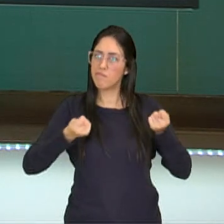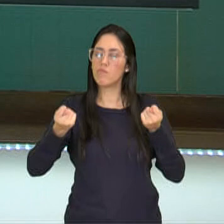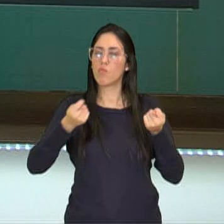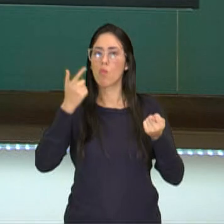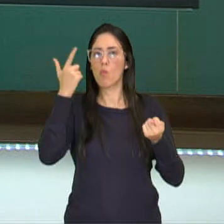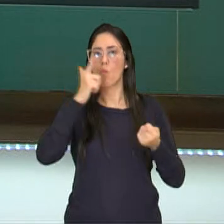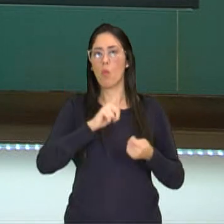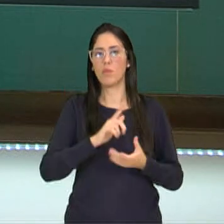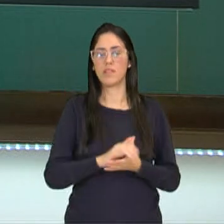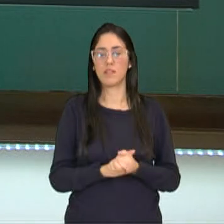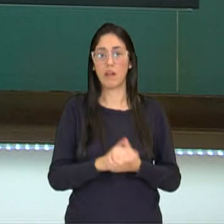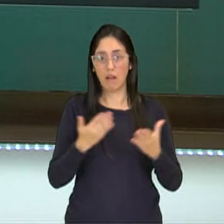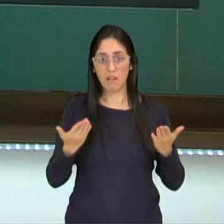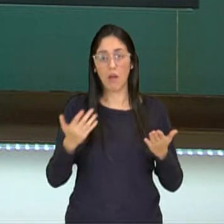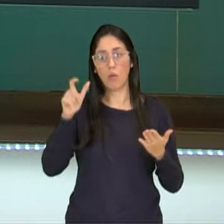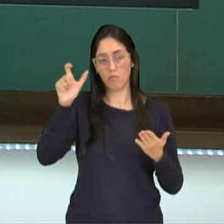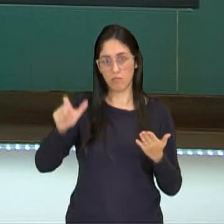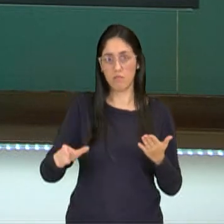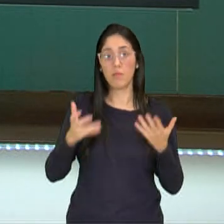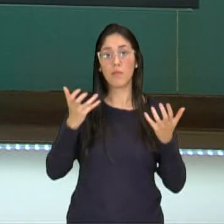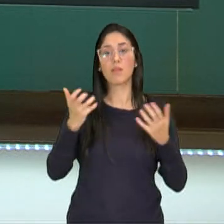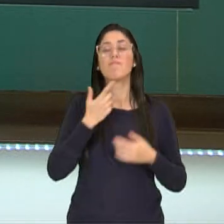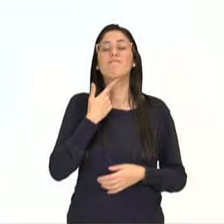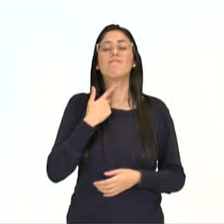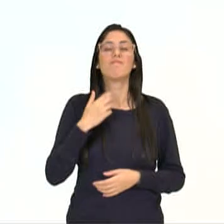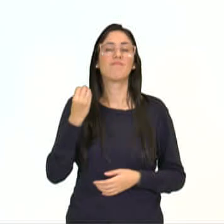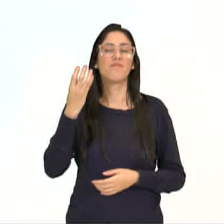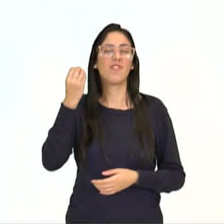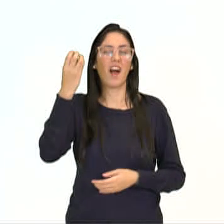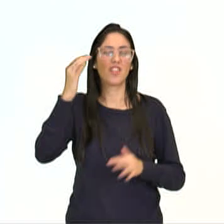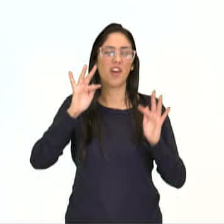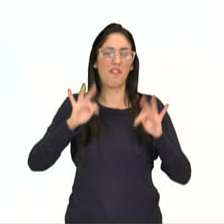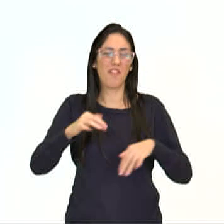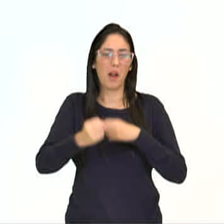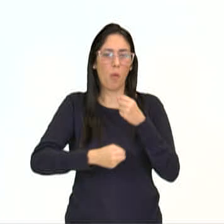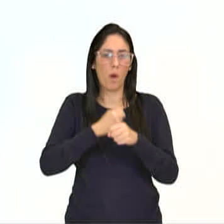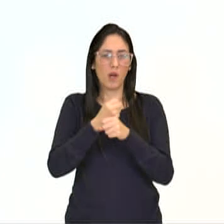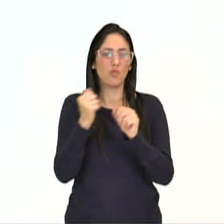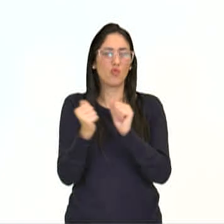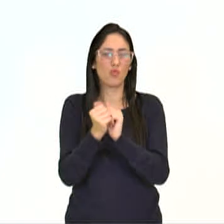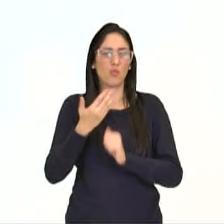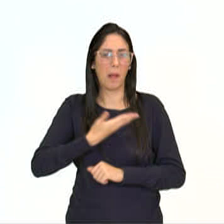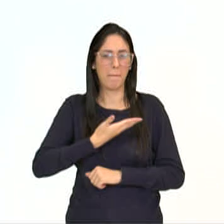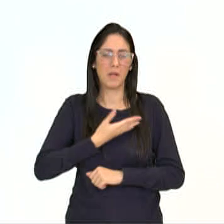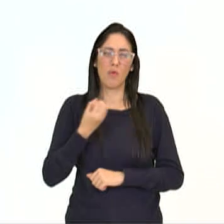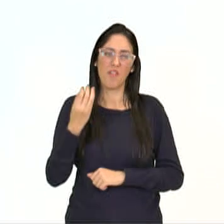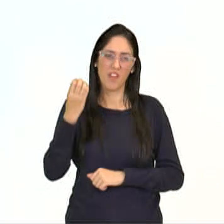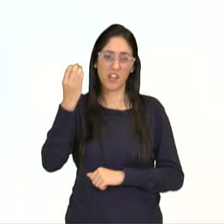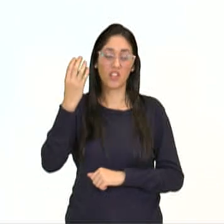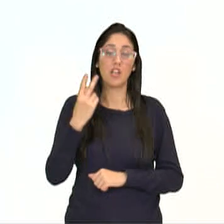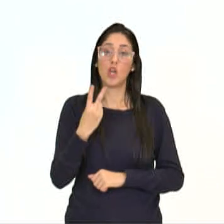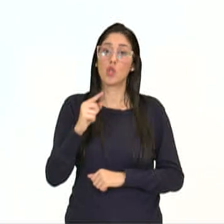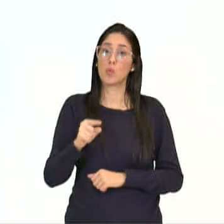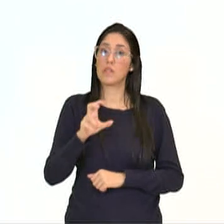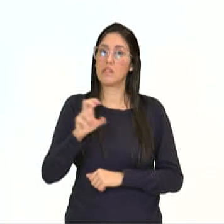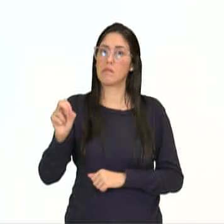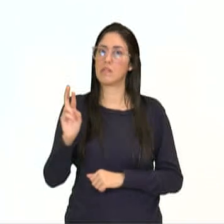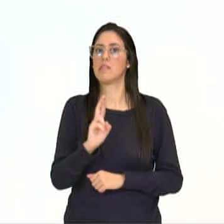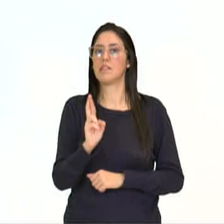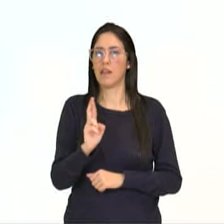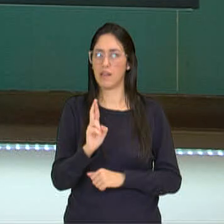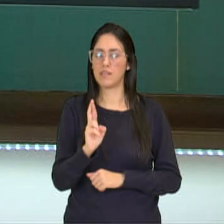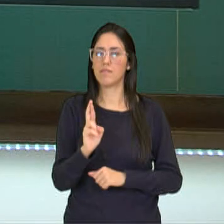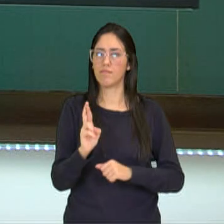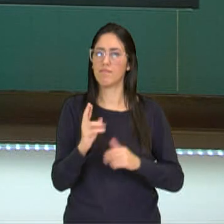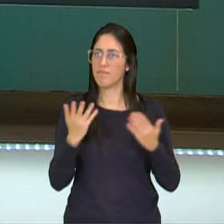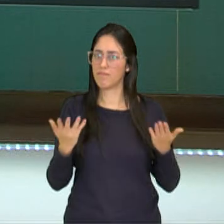Ele pretende então agora fazer uma viagem de final de ano com os amigos dele que custa R$ 2.500. pelo exemplo que a gente já